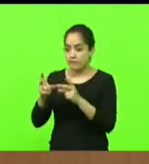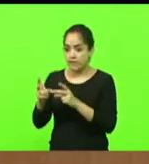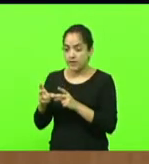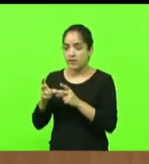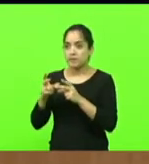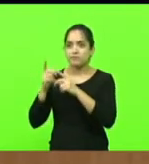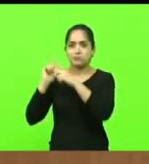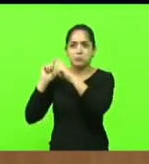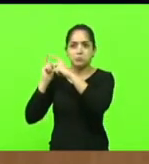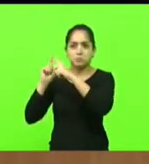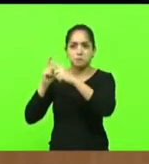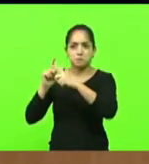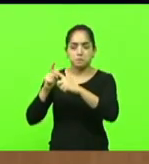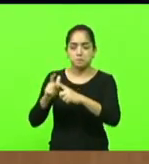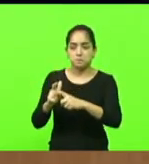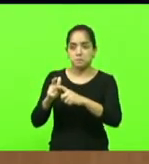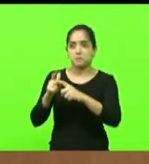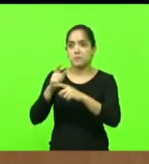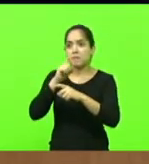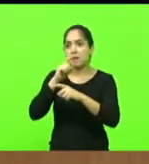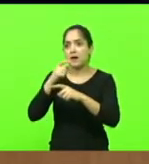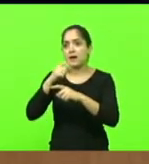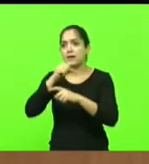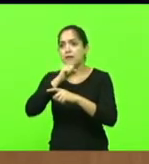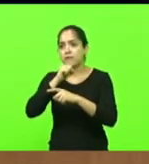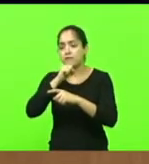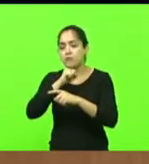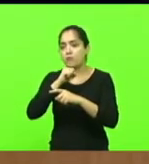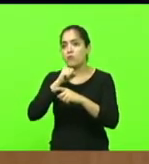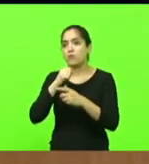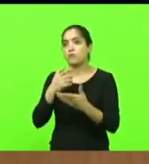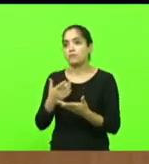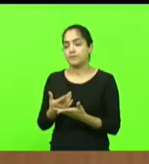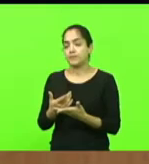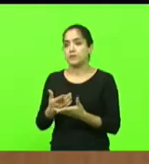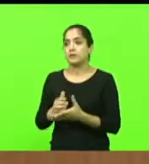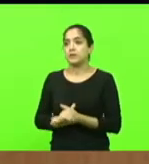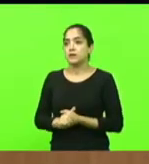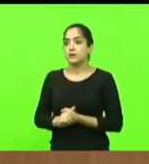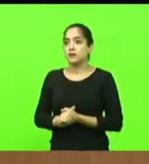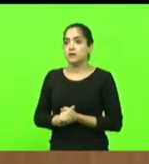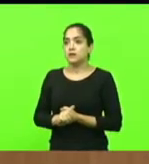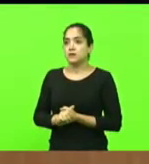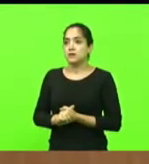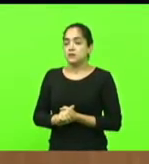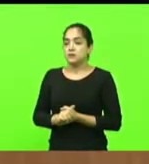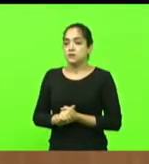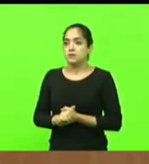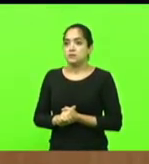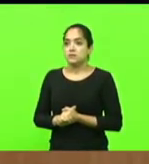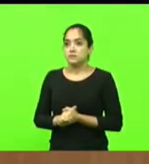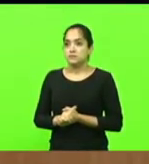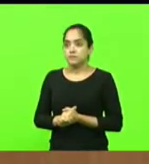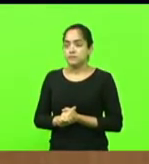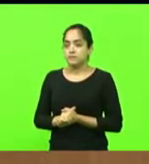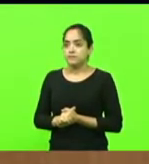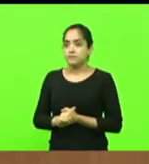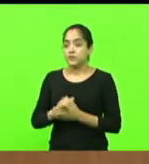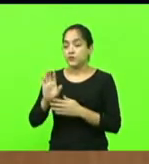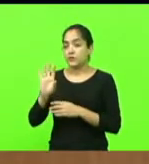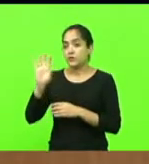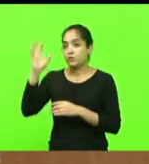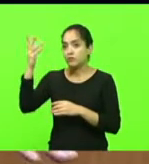do seu avô, como o deputado Amin falou. Então, foi um assíntio que aconteceu lá na cidade